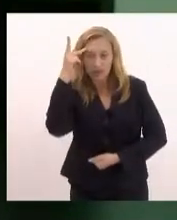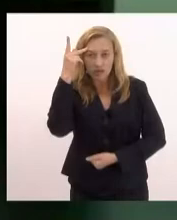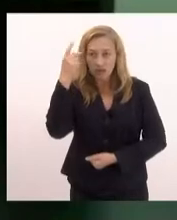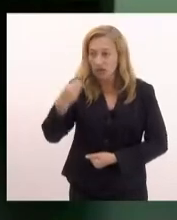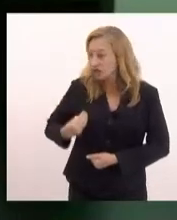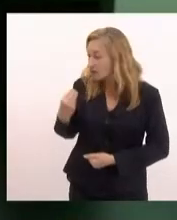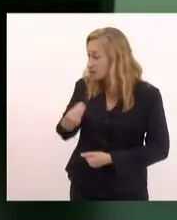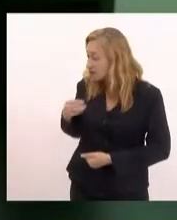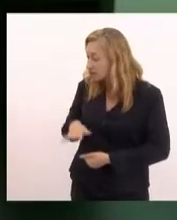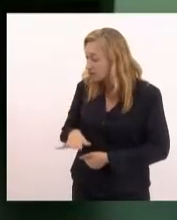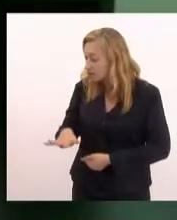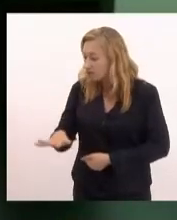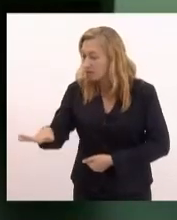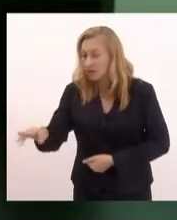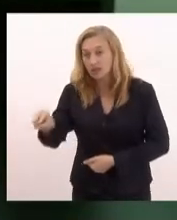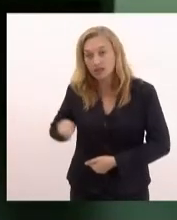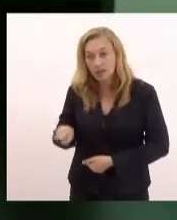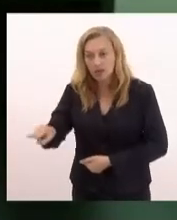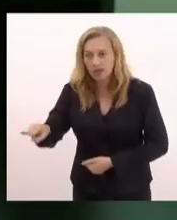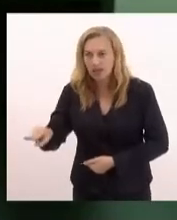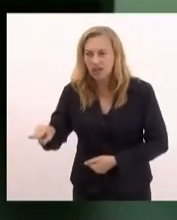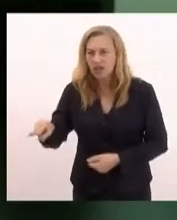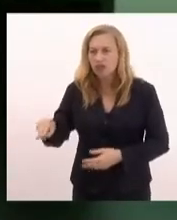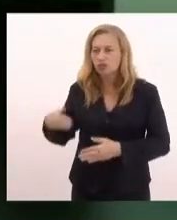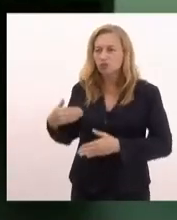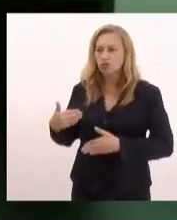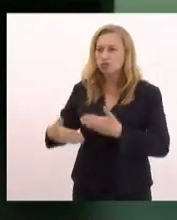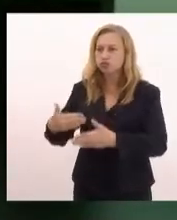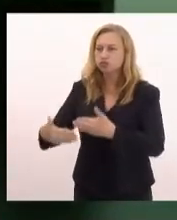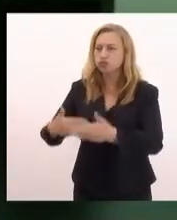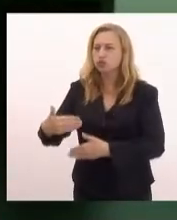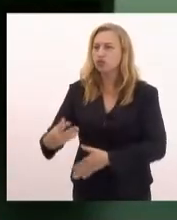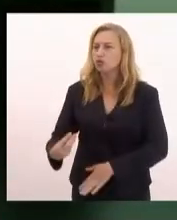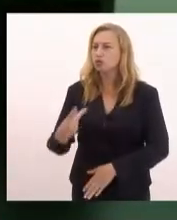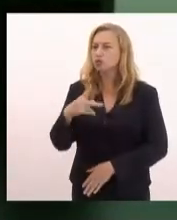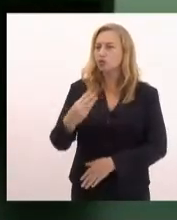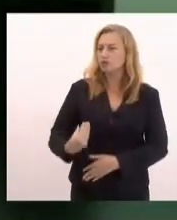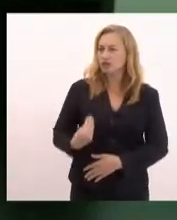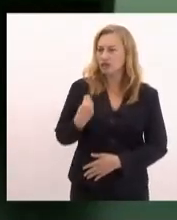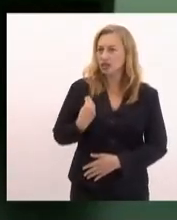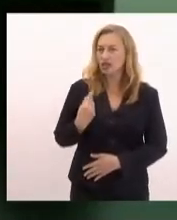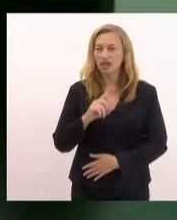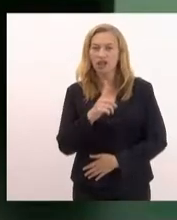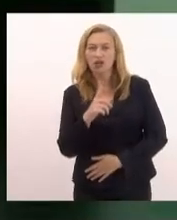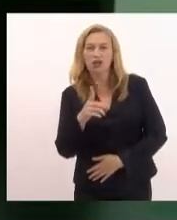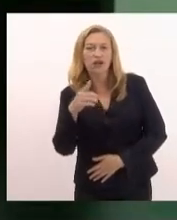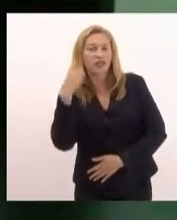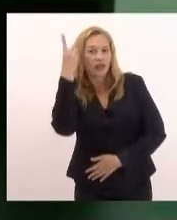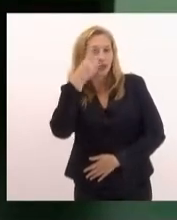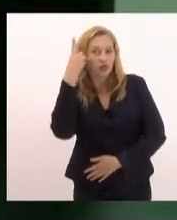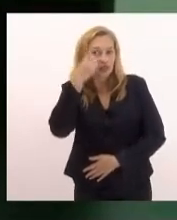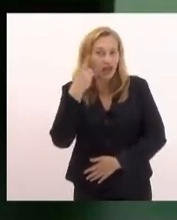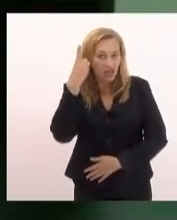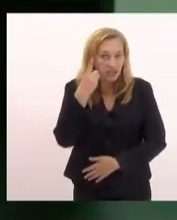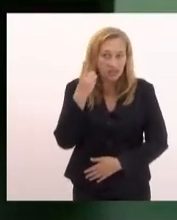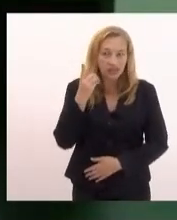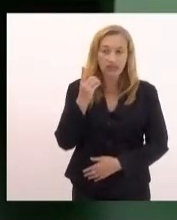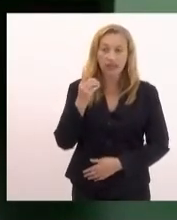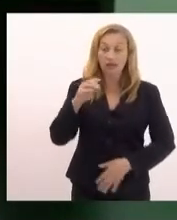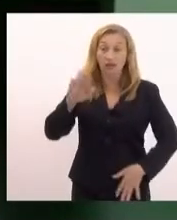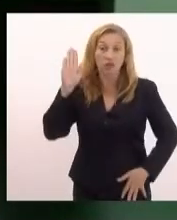Maré, que construiu a sua trajetória não sendo aí deputada, candidata,